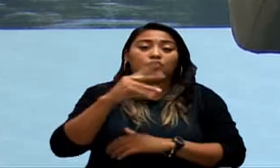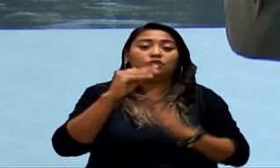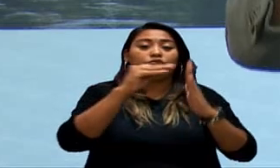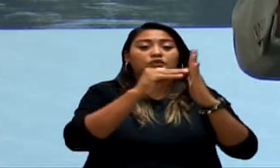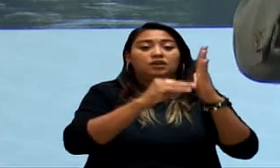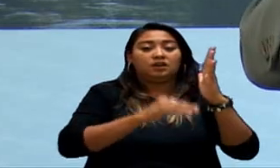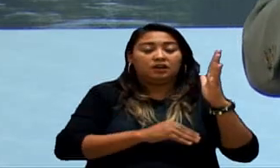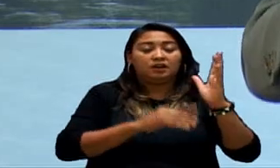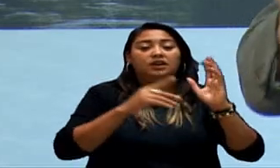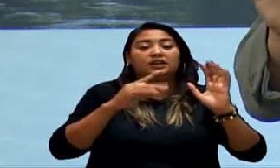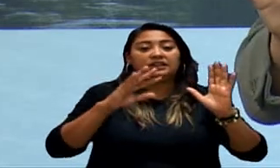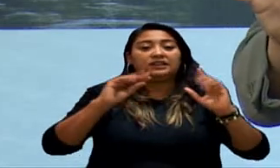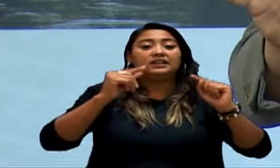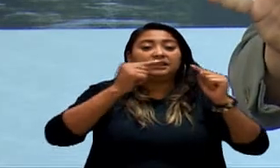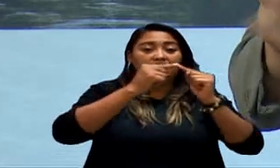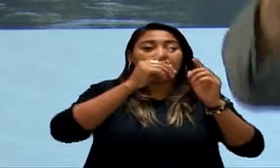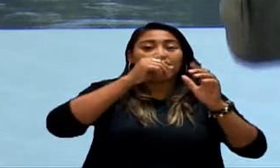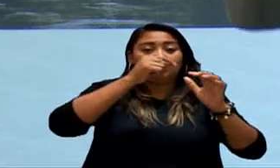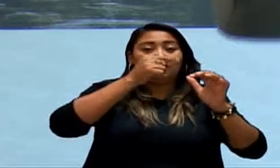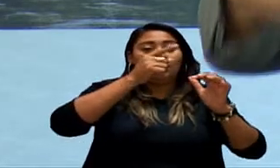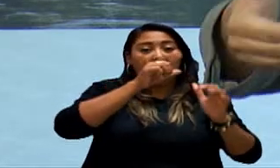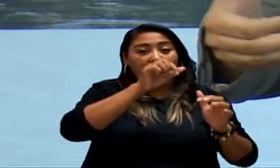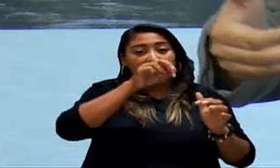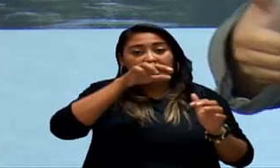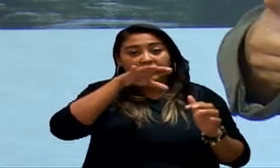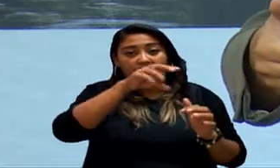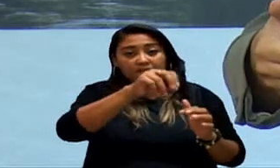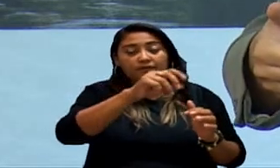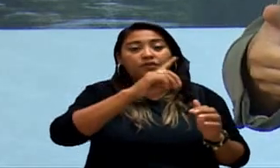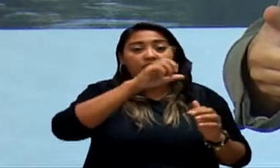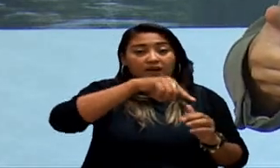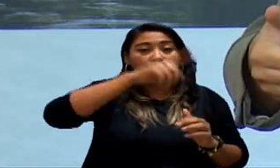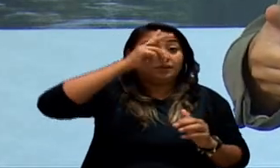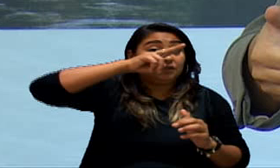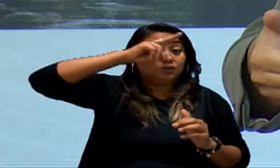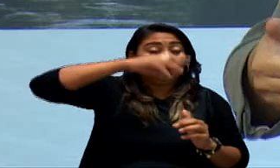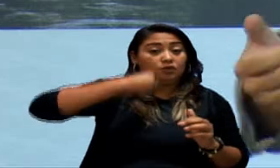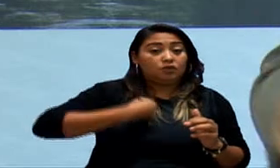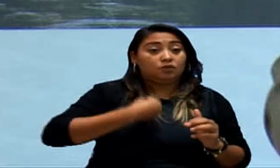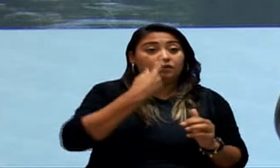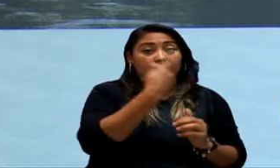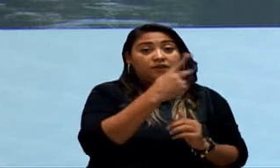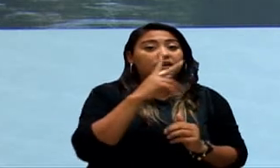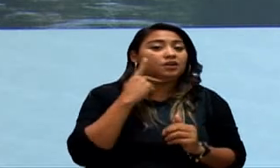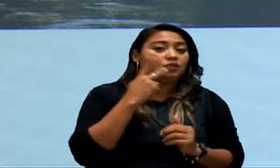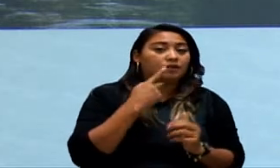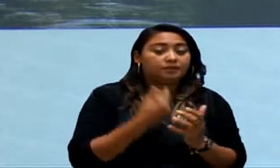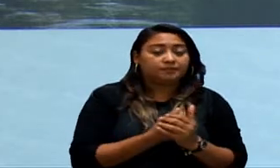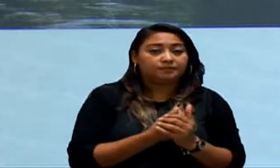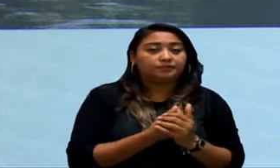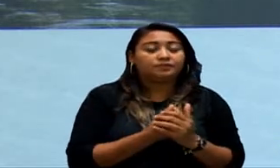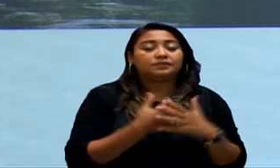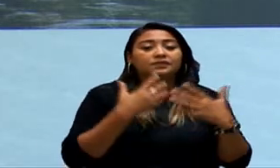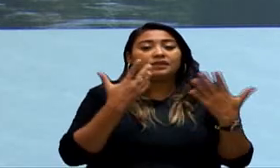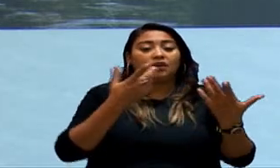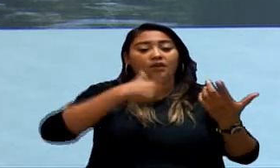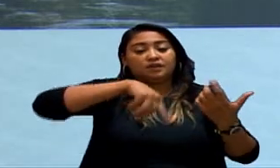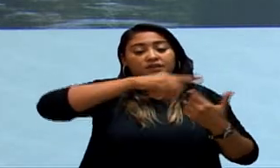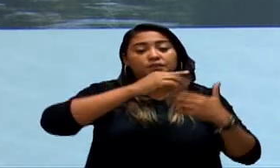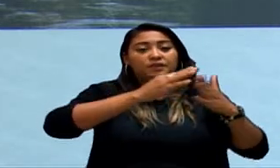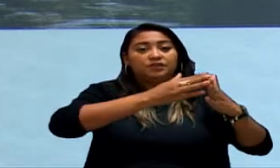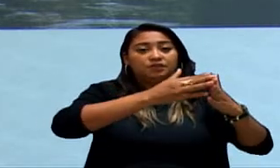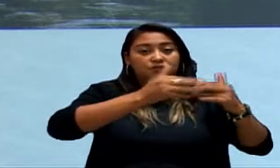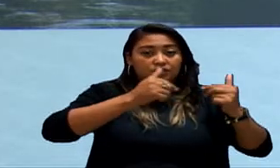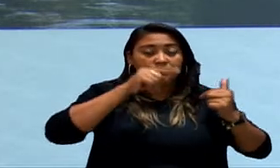lá, vai estar dentro do arquivo. É o histórico do vereador. Então, a gente está pedindo aqui nesse projeto